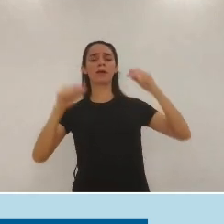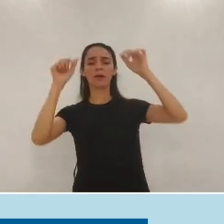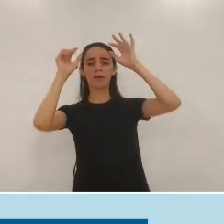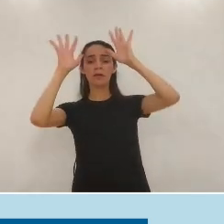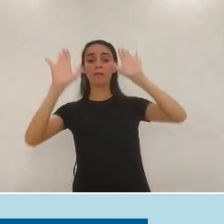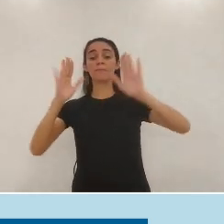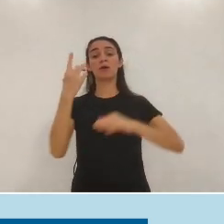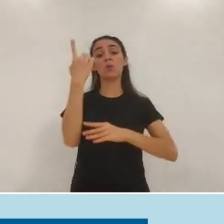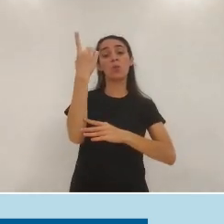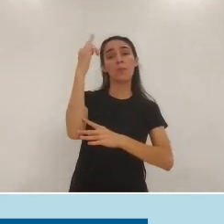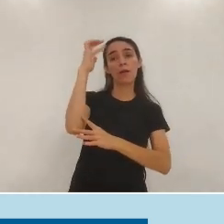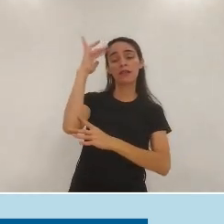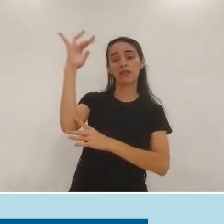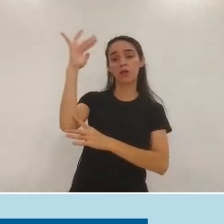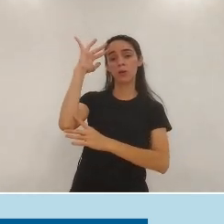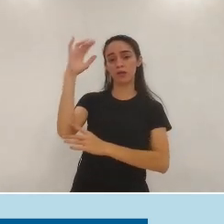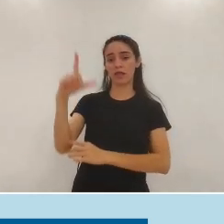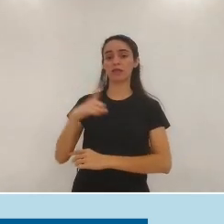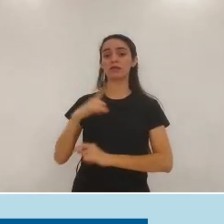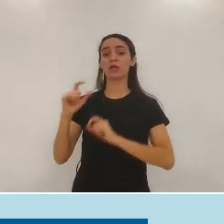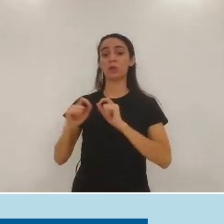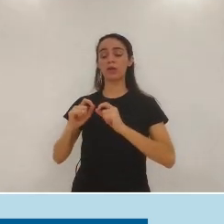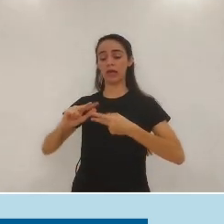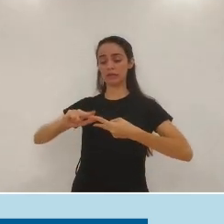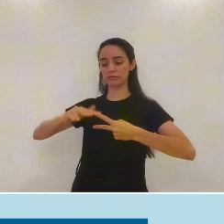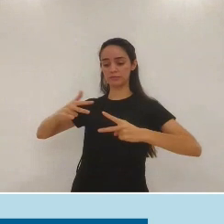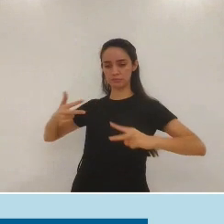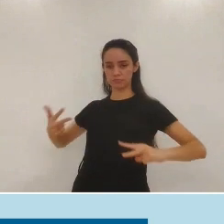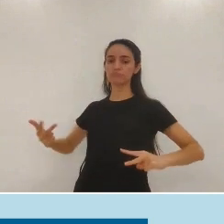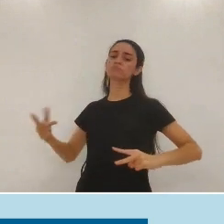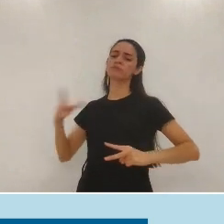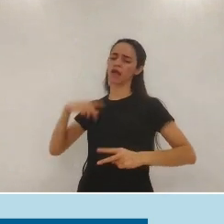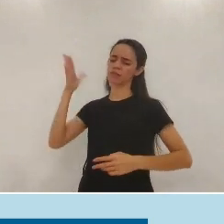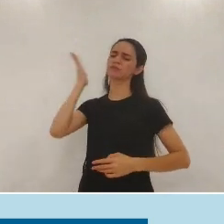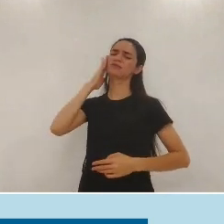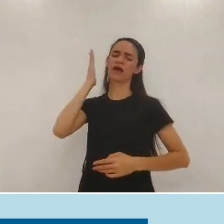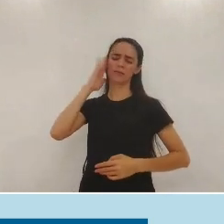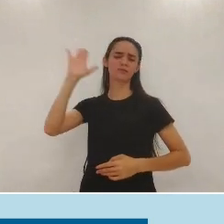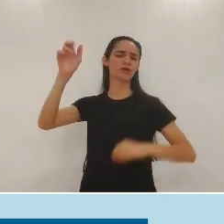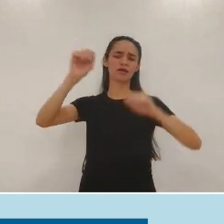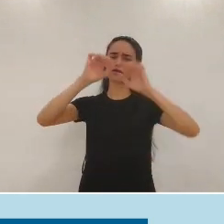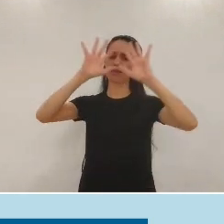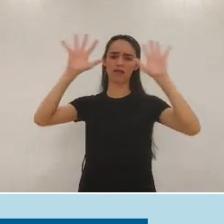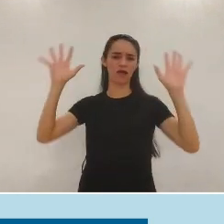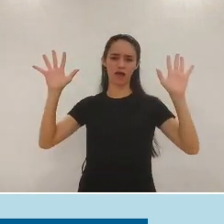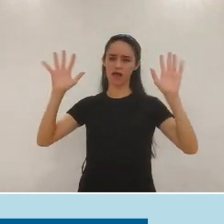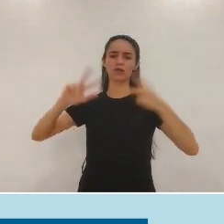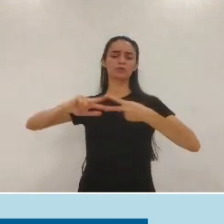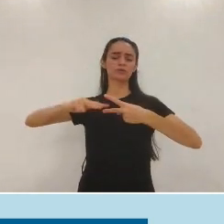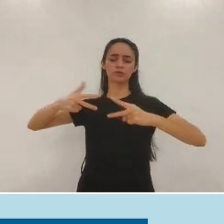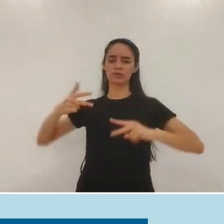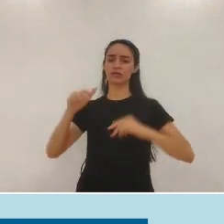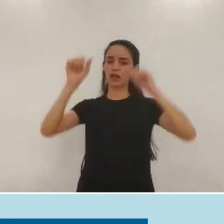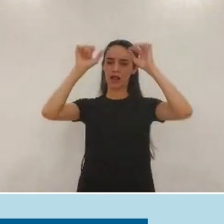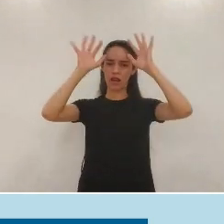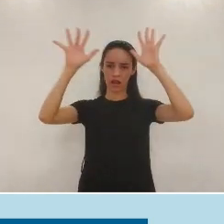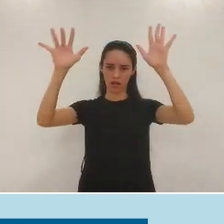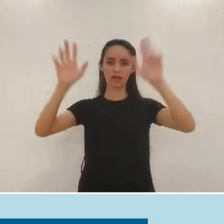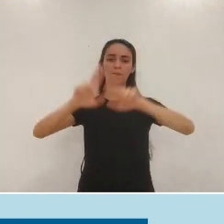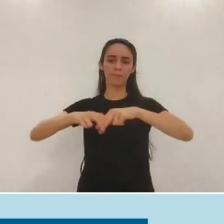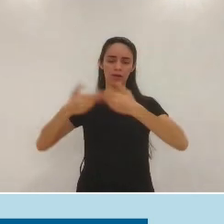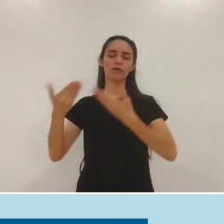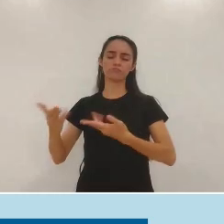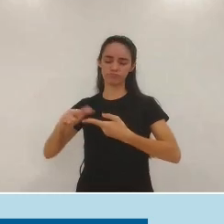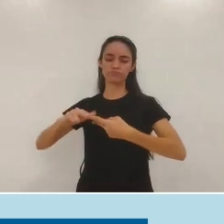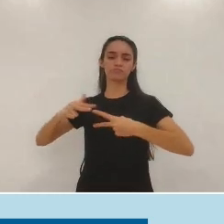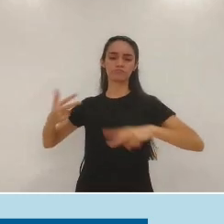que, tirando essa parte genética, que é indiscutível, a gente sabe que o autismo é predominantemente genético, existe também